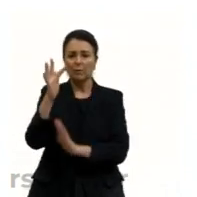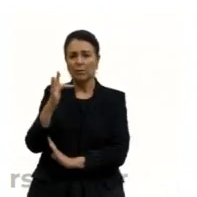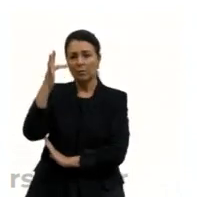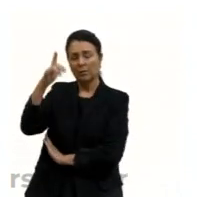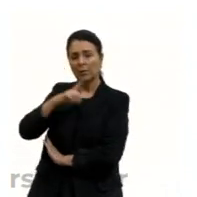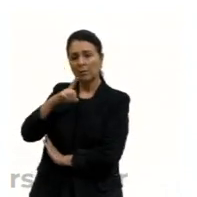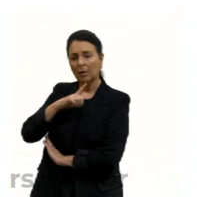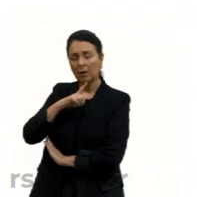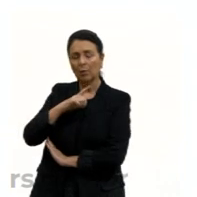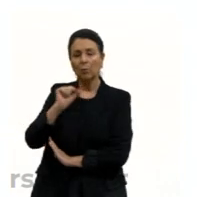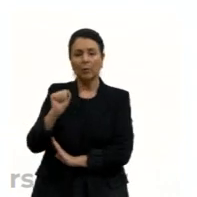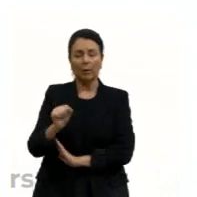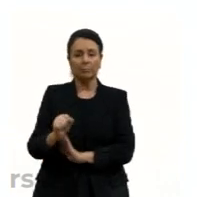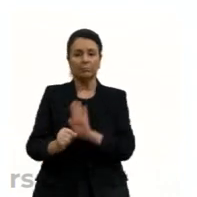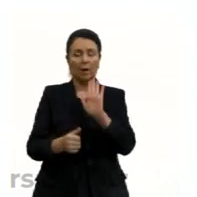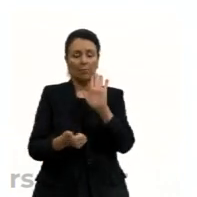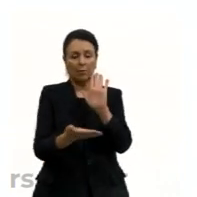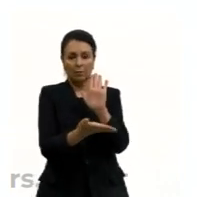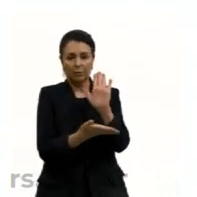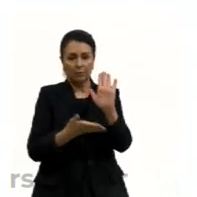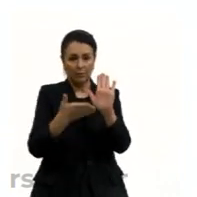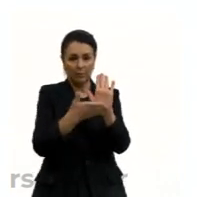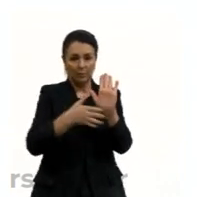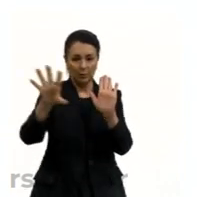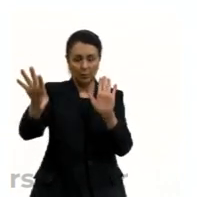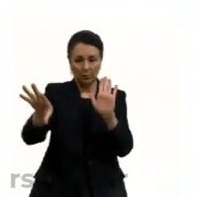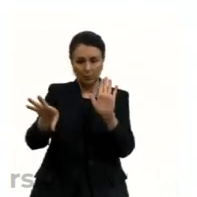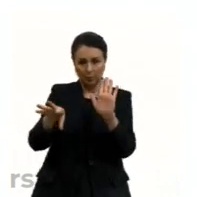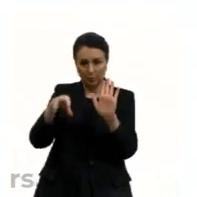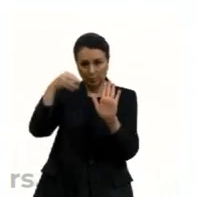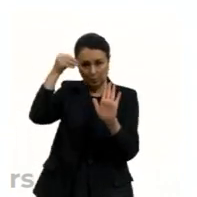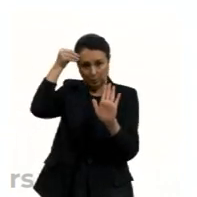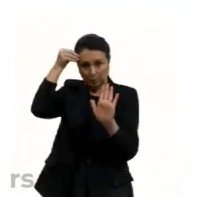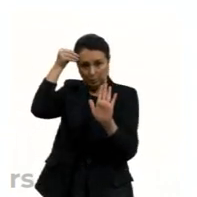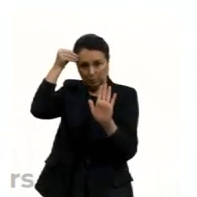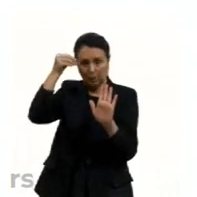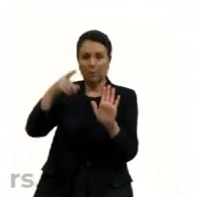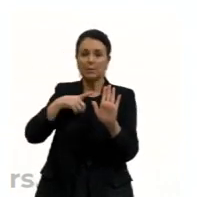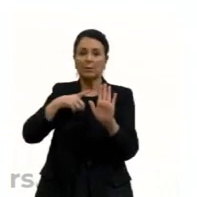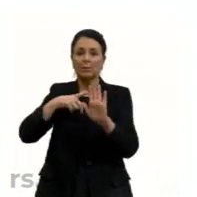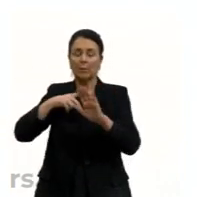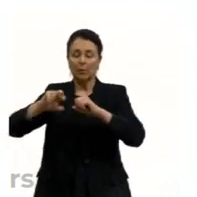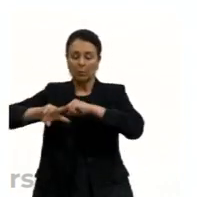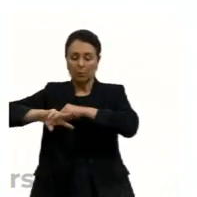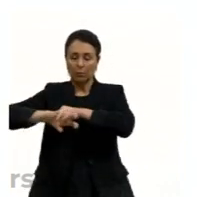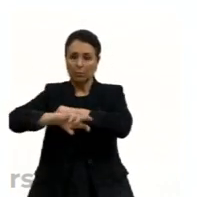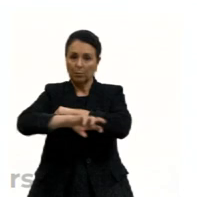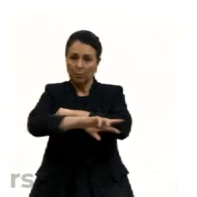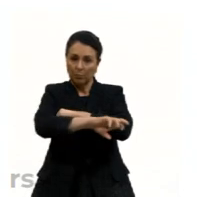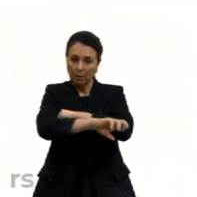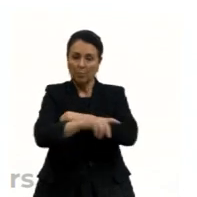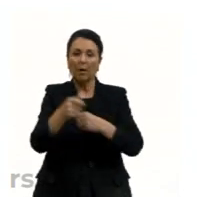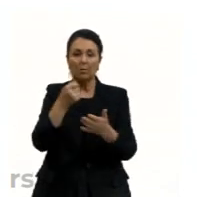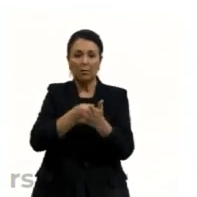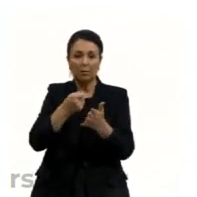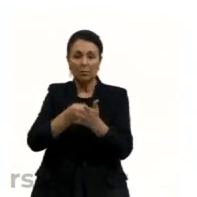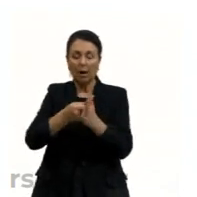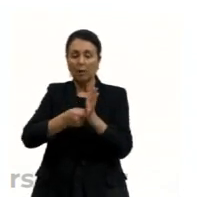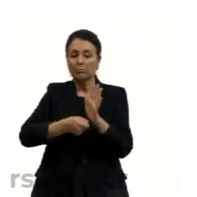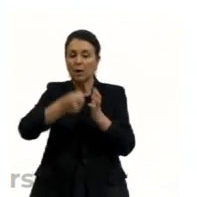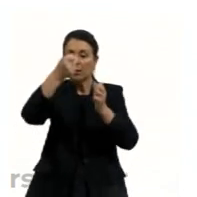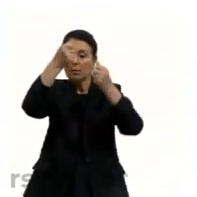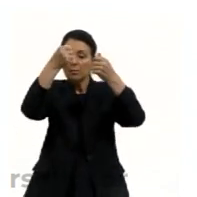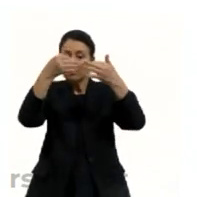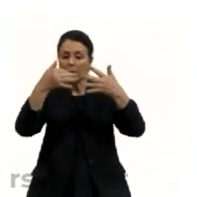uma fundamentação teórica precisa de uma epistemologia uma vez só para tentar definir essa que o que é